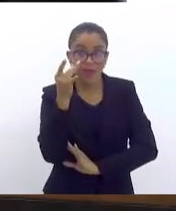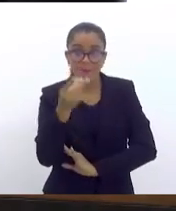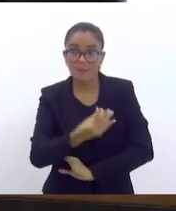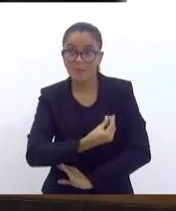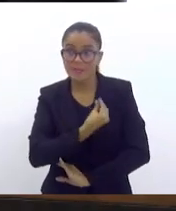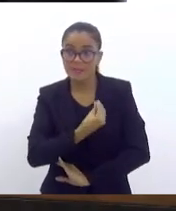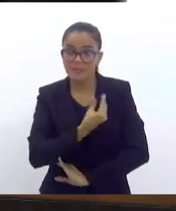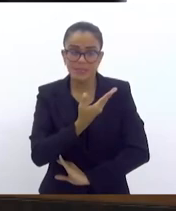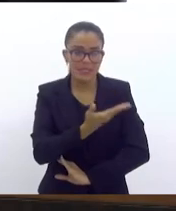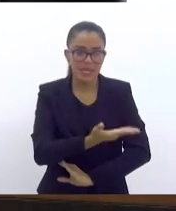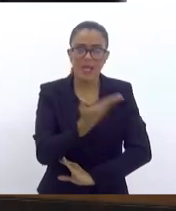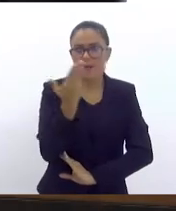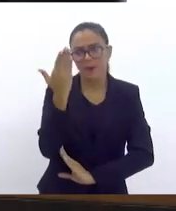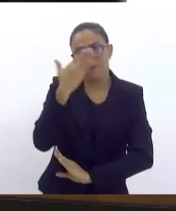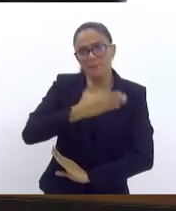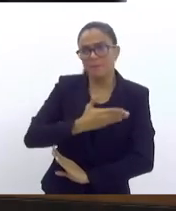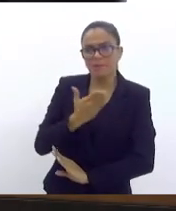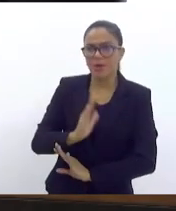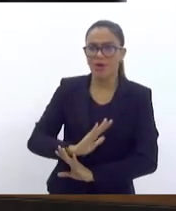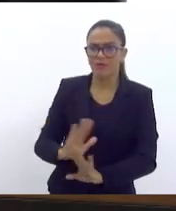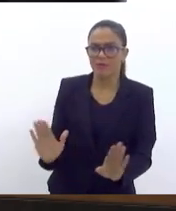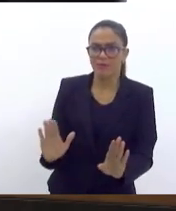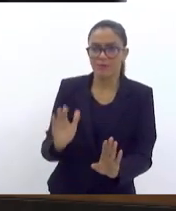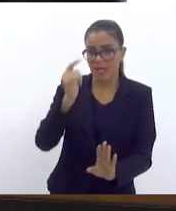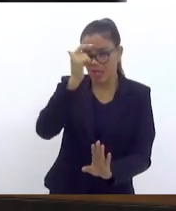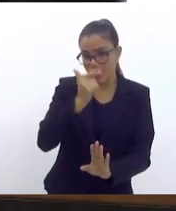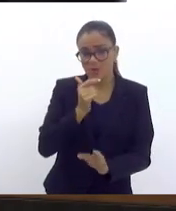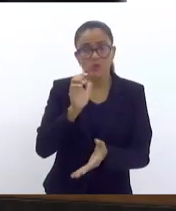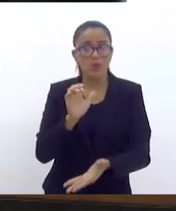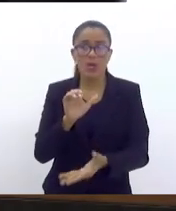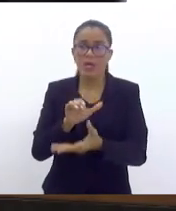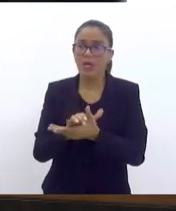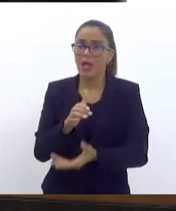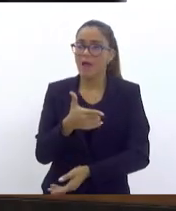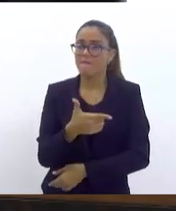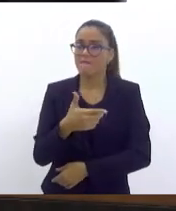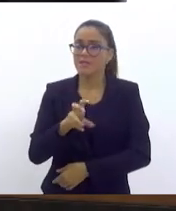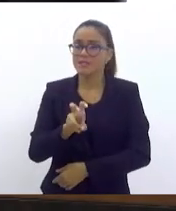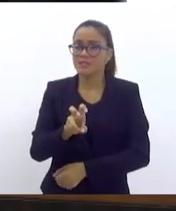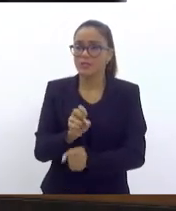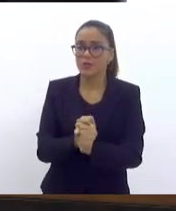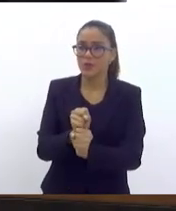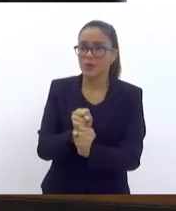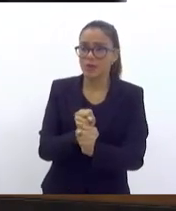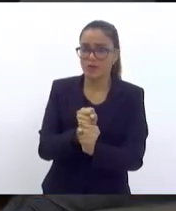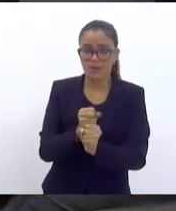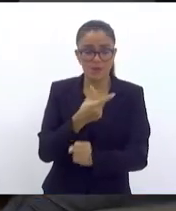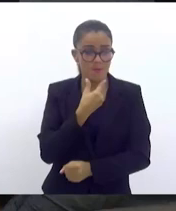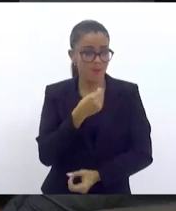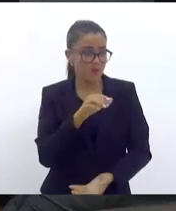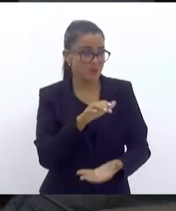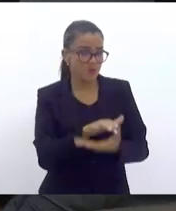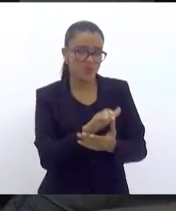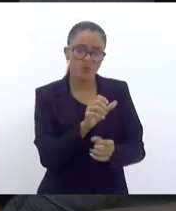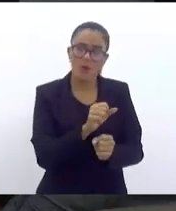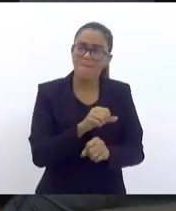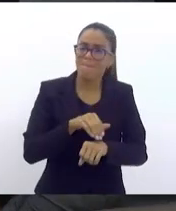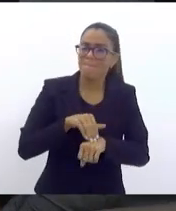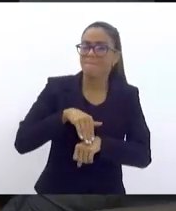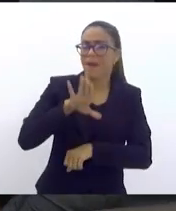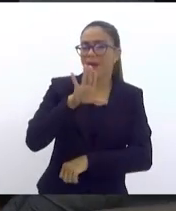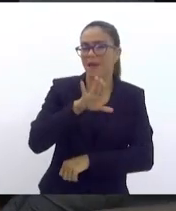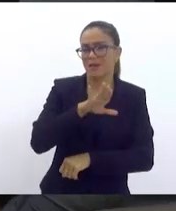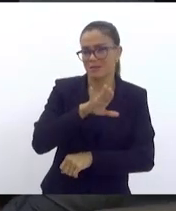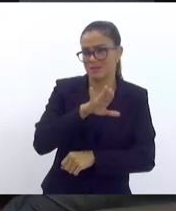é uma prova disso sou casada 25 anos e meu esposo há muito mais anos